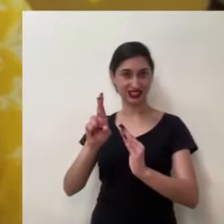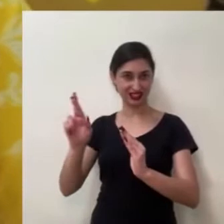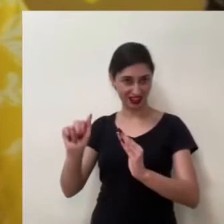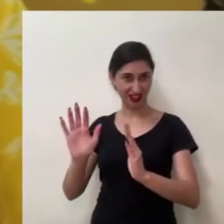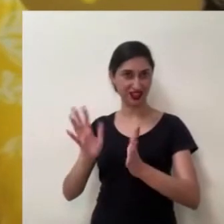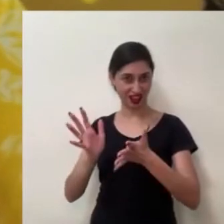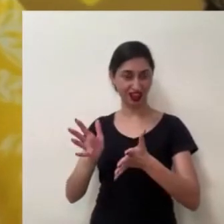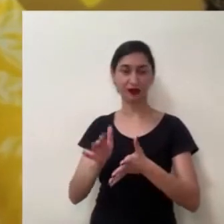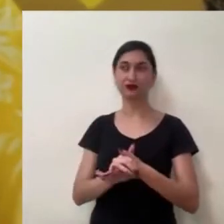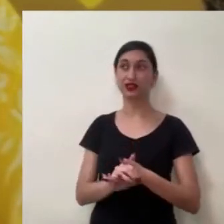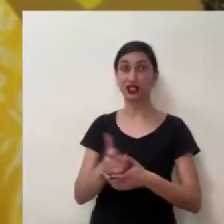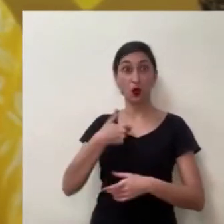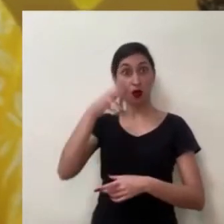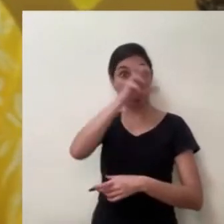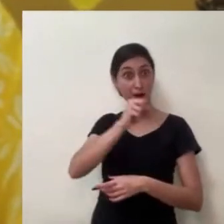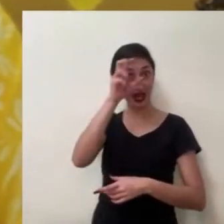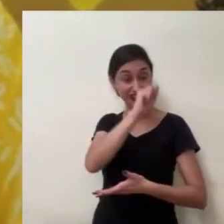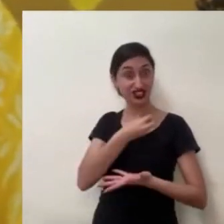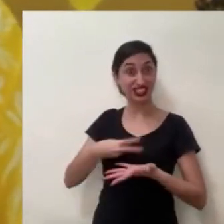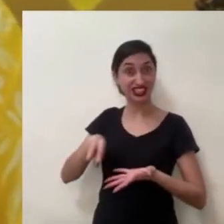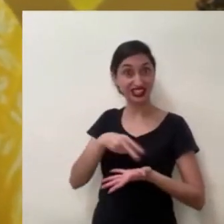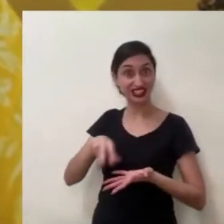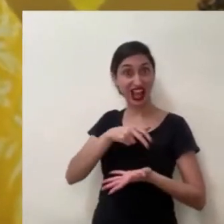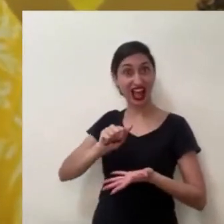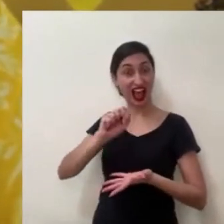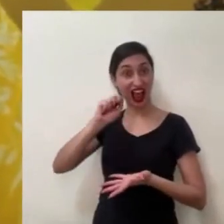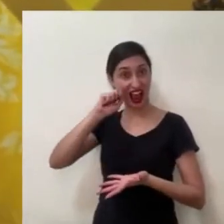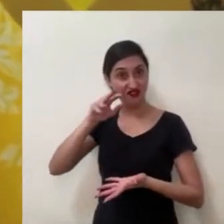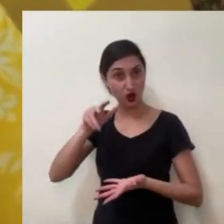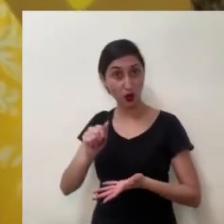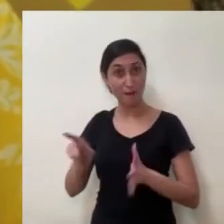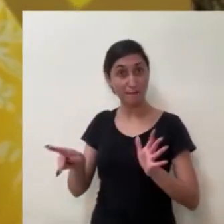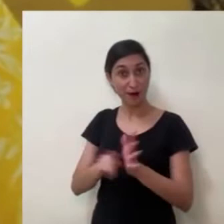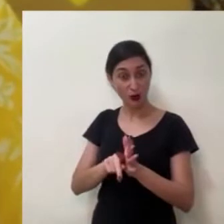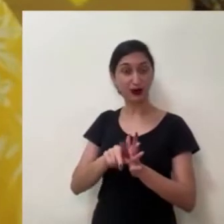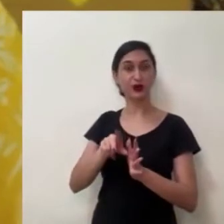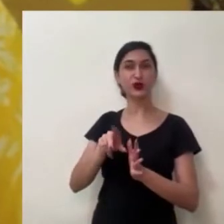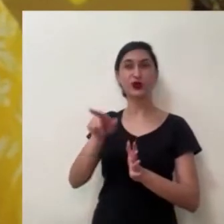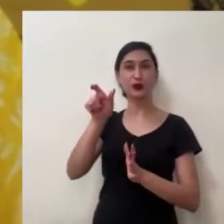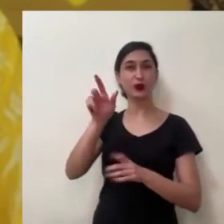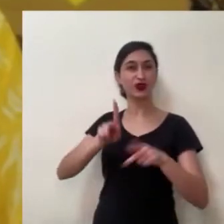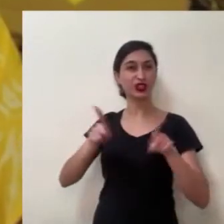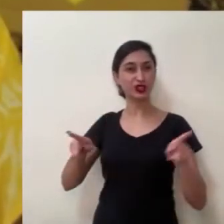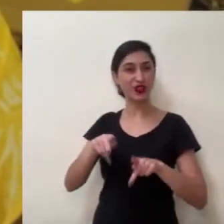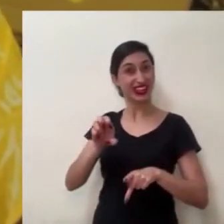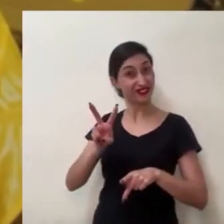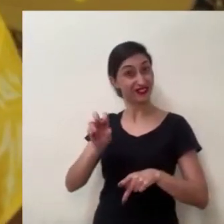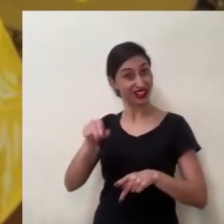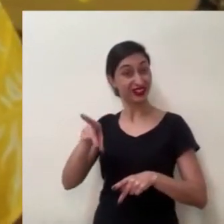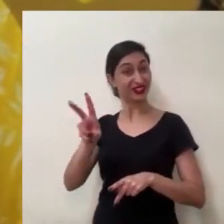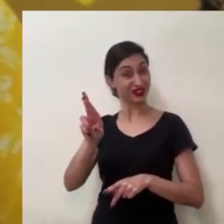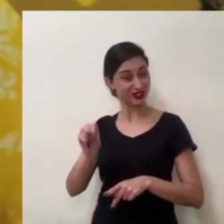aprendi a dançar afro com o Evandro, né? Assim. E, na verdade, anterior a isso, assim, eu tinha muita vontade de